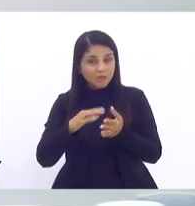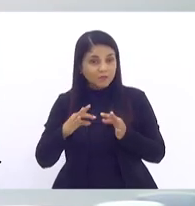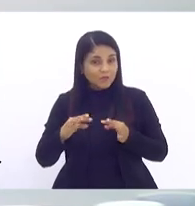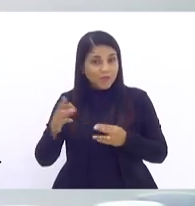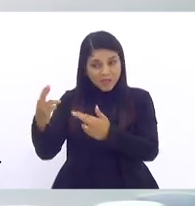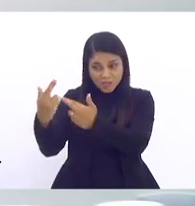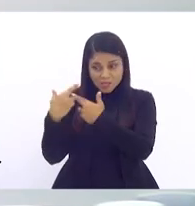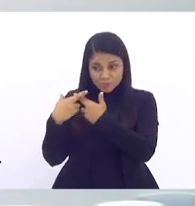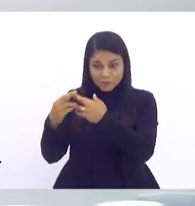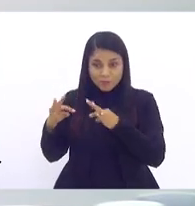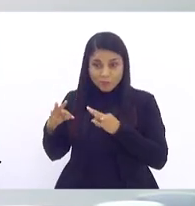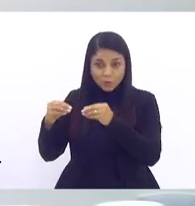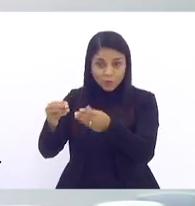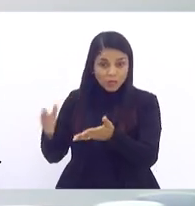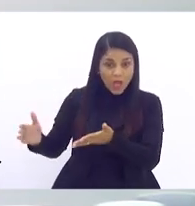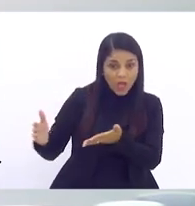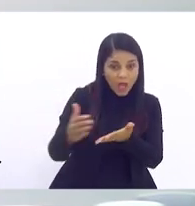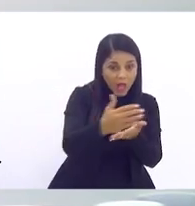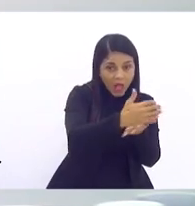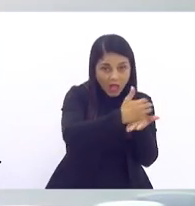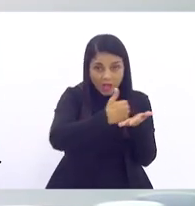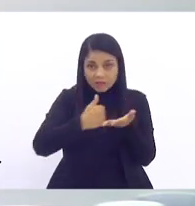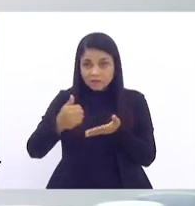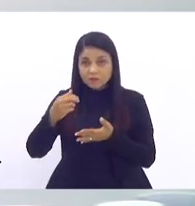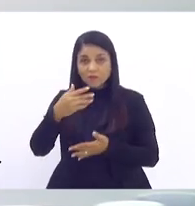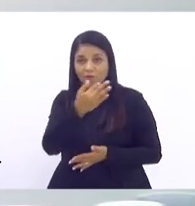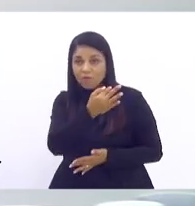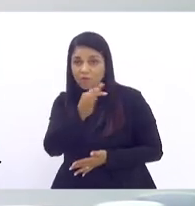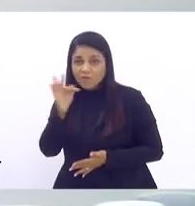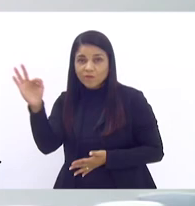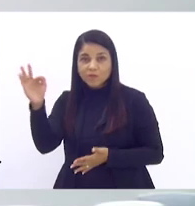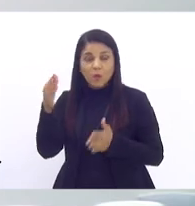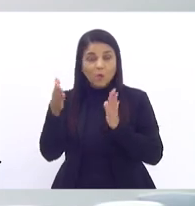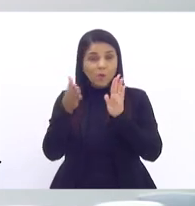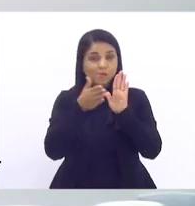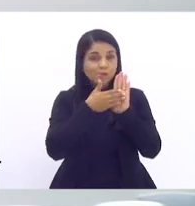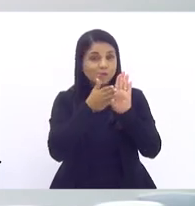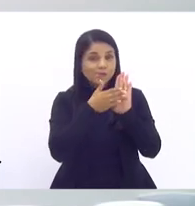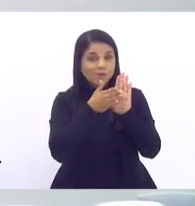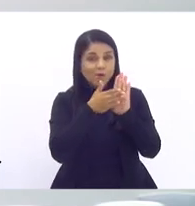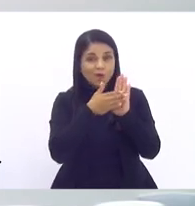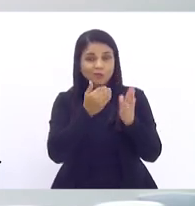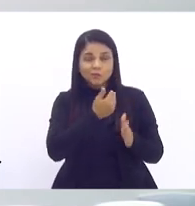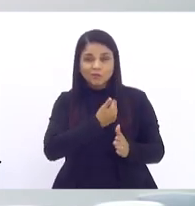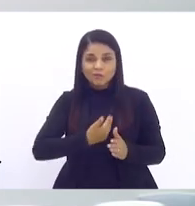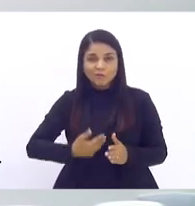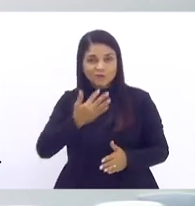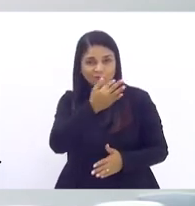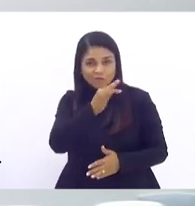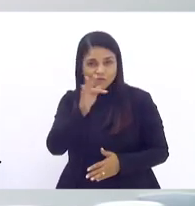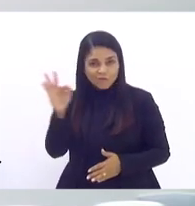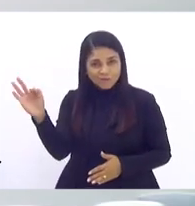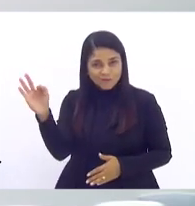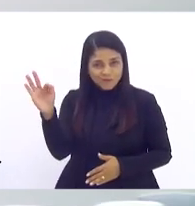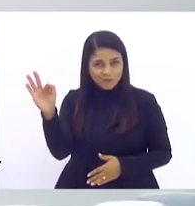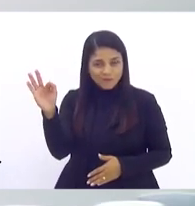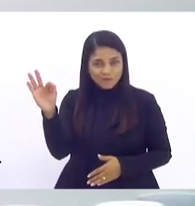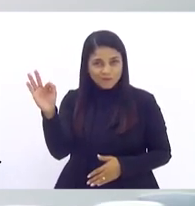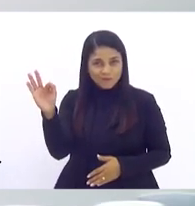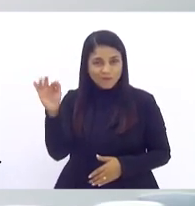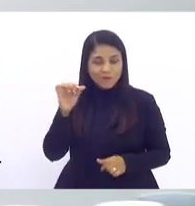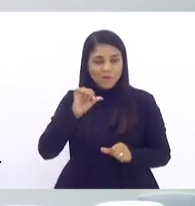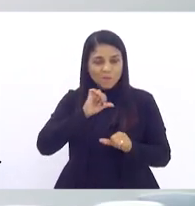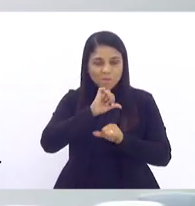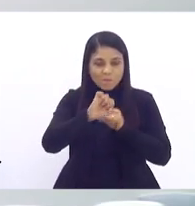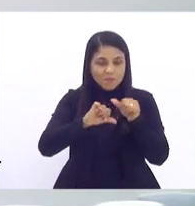Federal né todas as as propostas que o governo federal faz para mexer